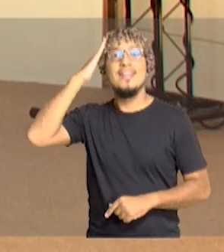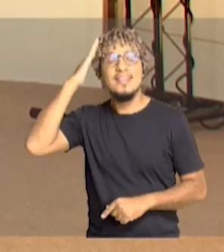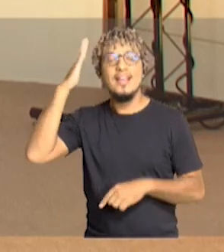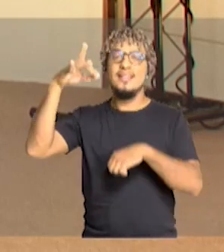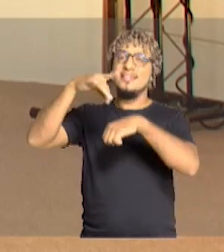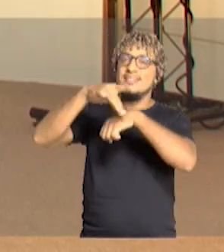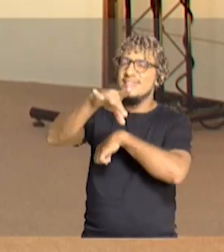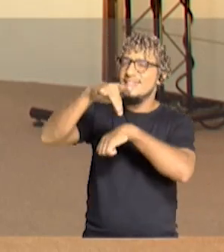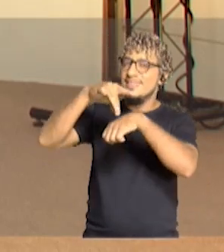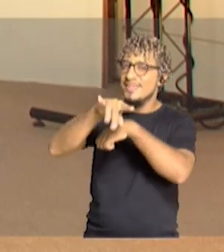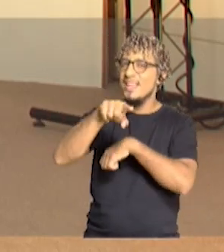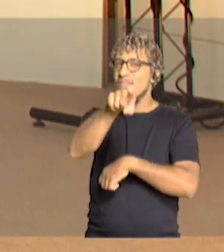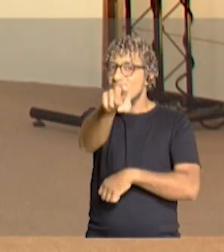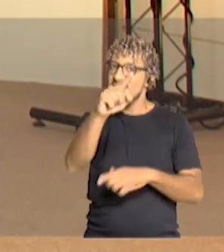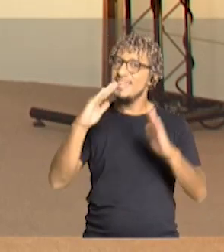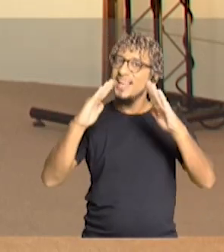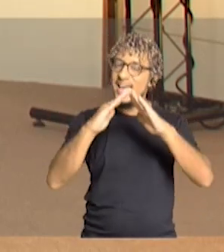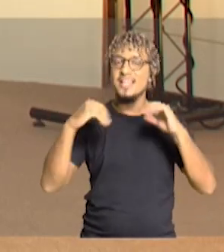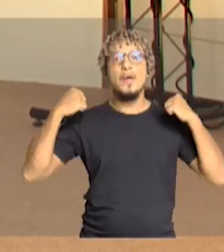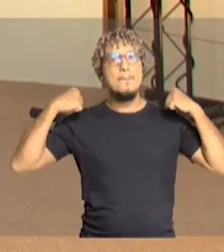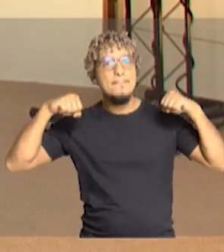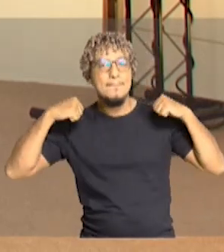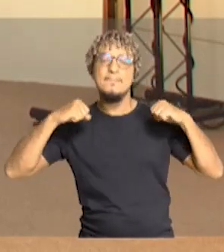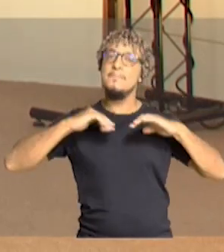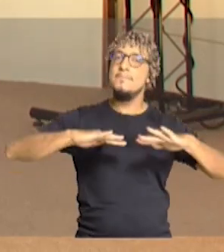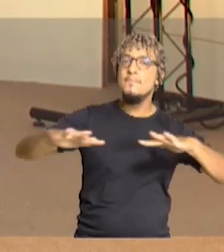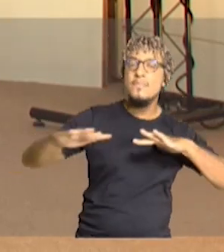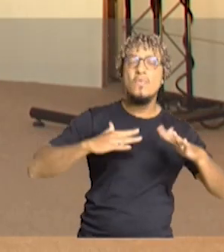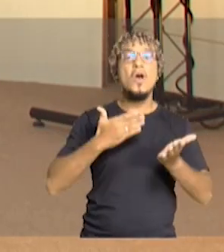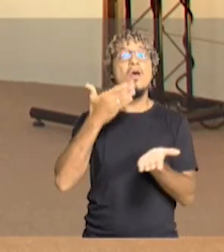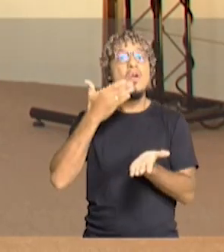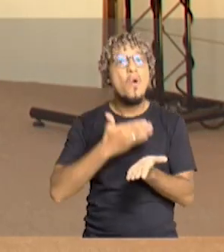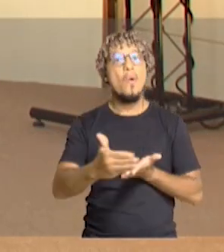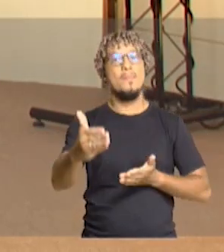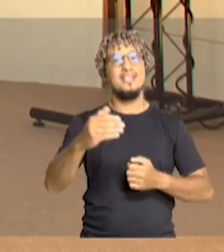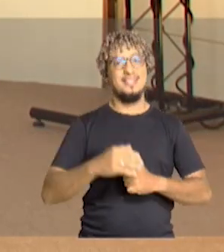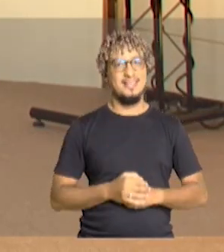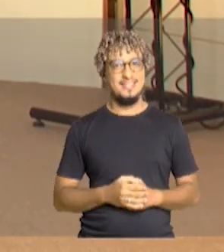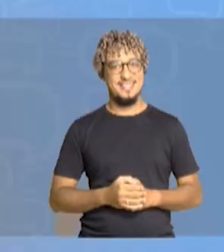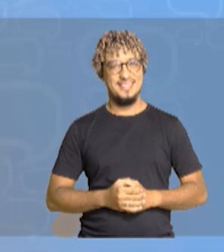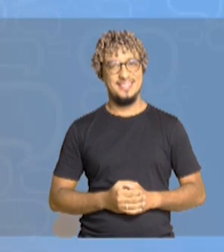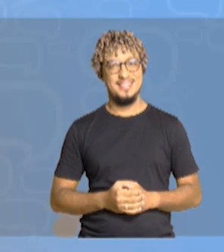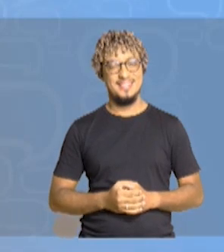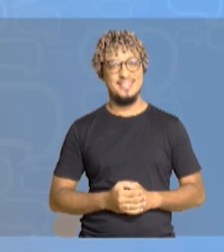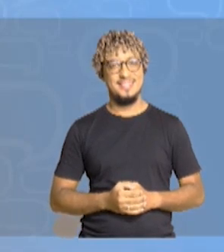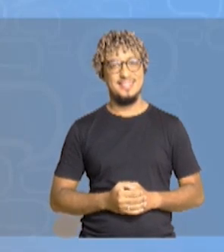vem com dicas para você de casa se movimentar e começar uma atividade física